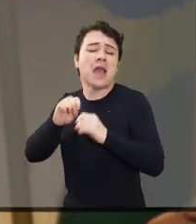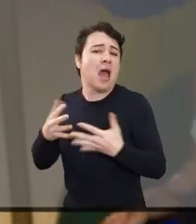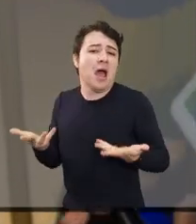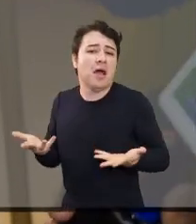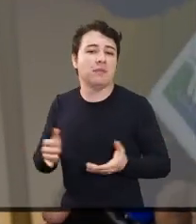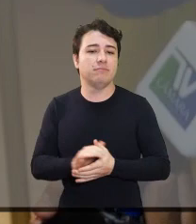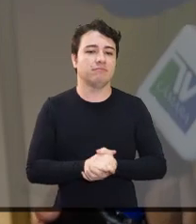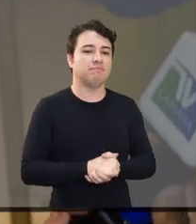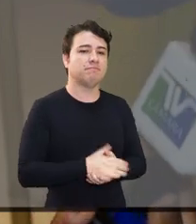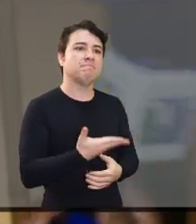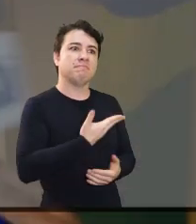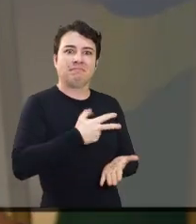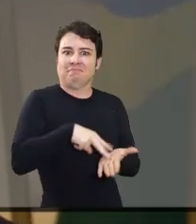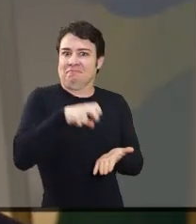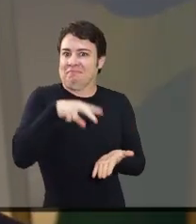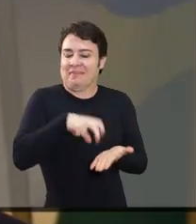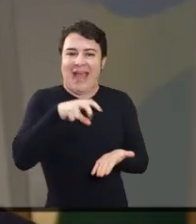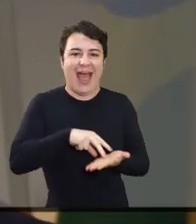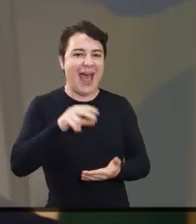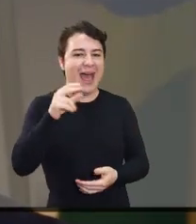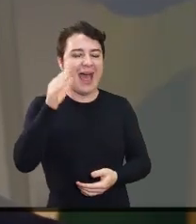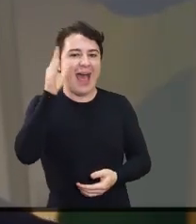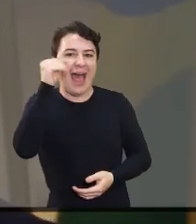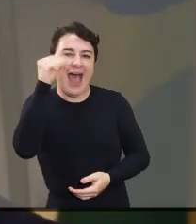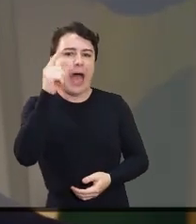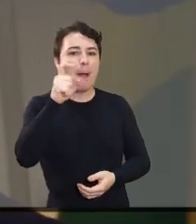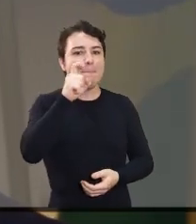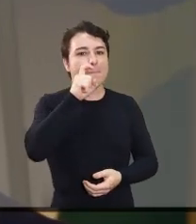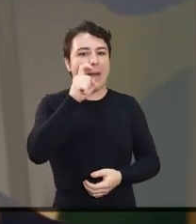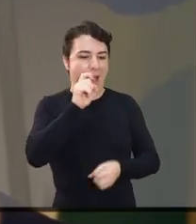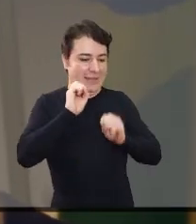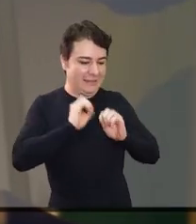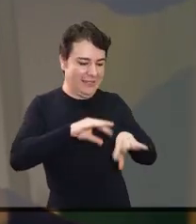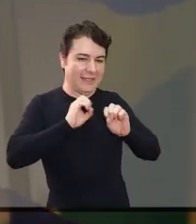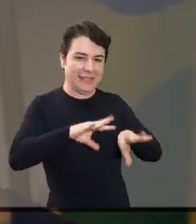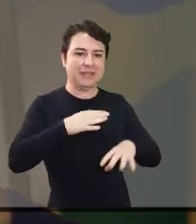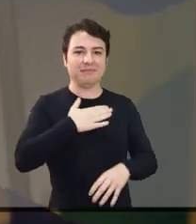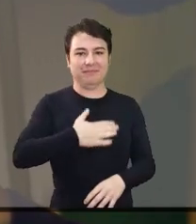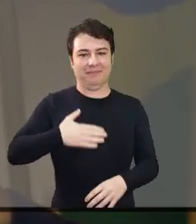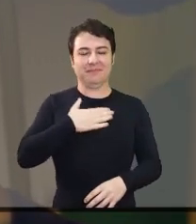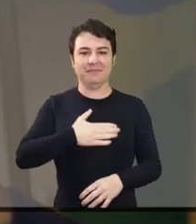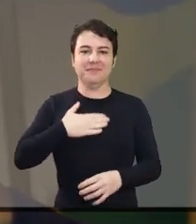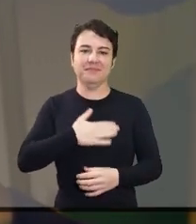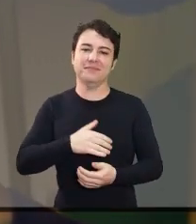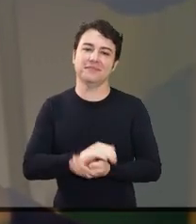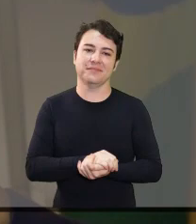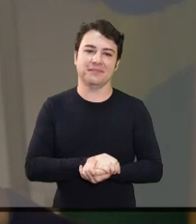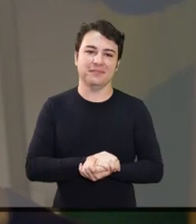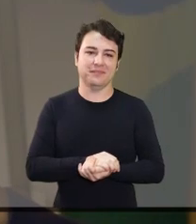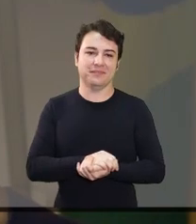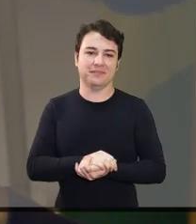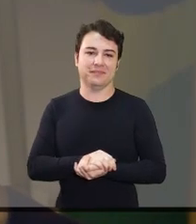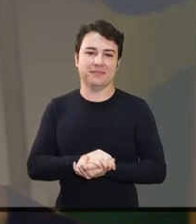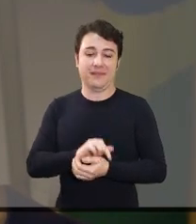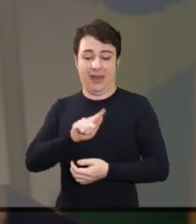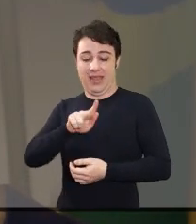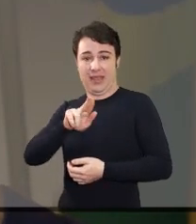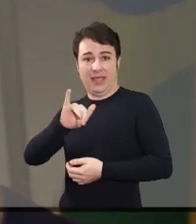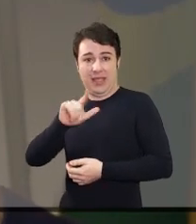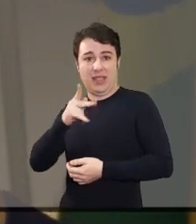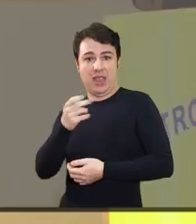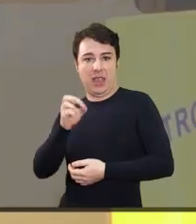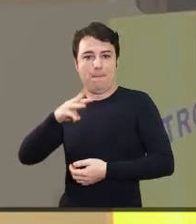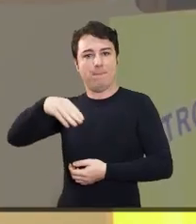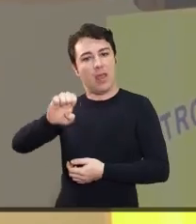colegas acharam estranho o seu pai estar lá? Meus colegas acharam até legal, porque eles queriam ver meu pai, assim, dando aula e